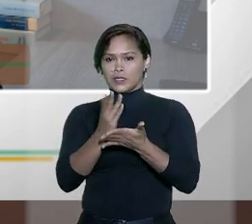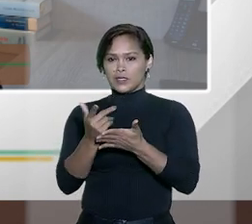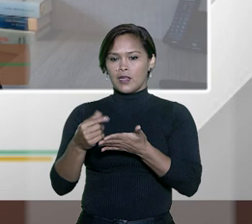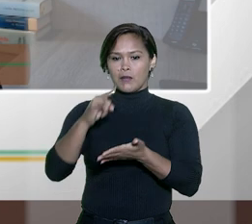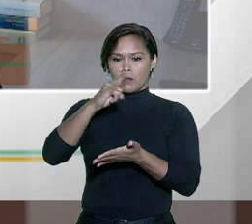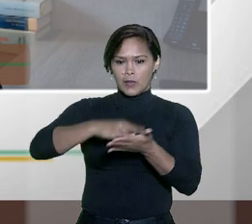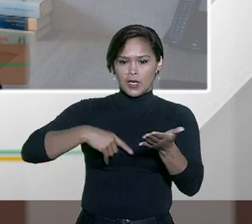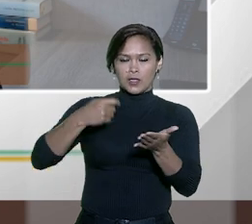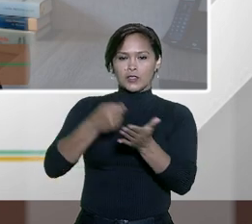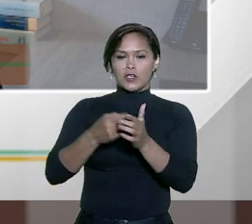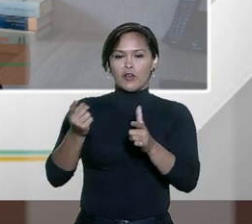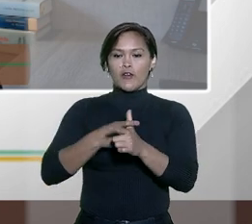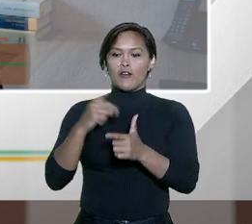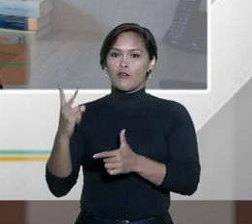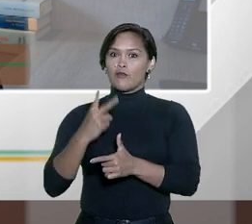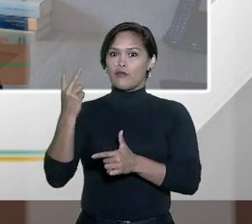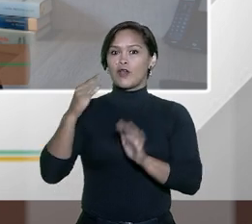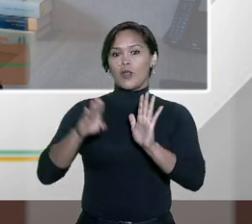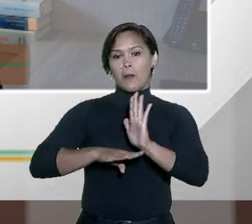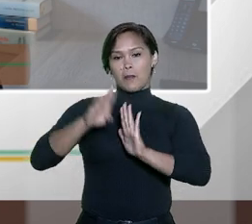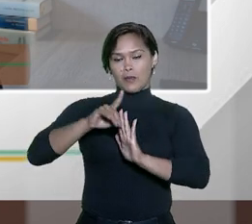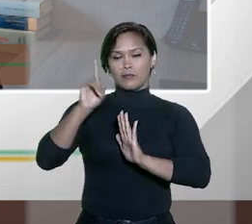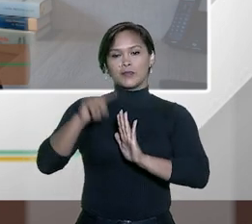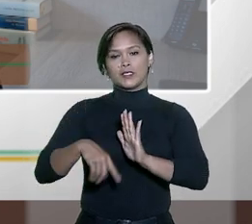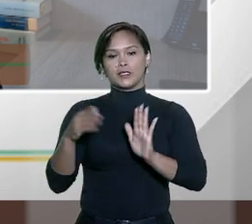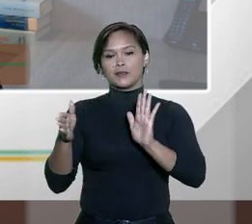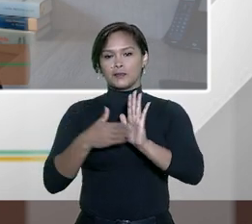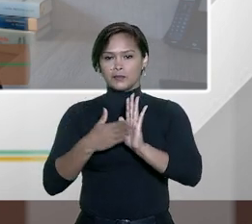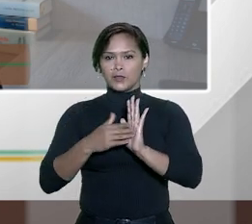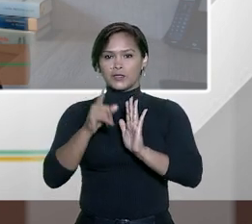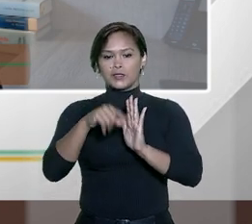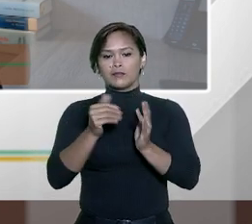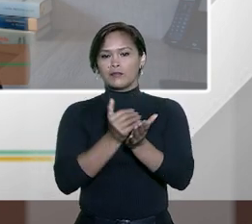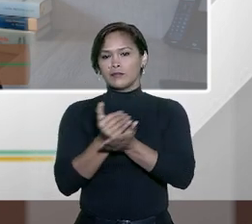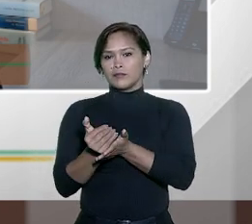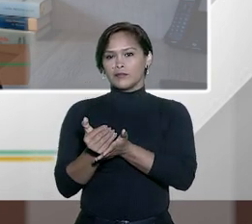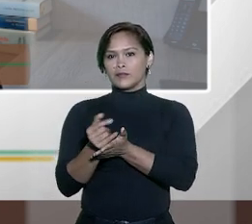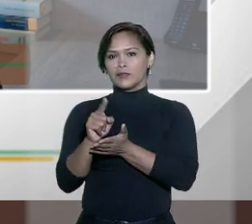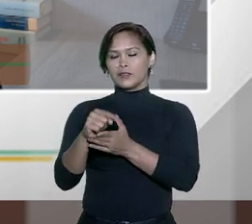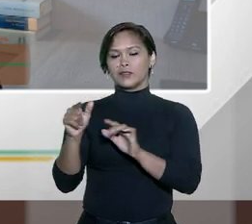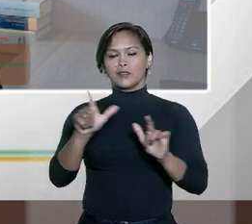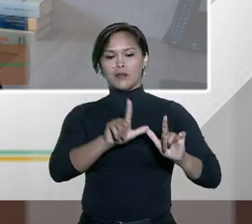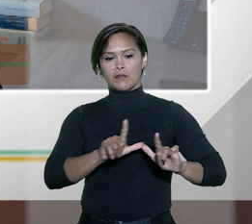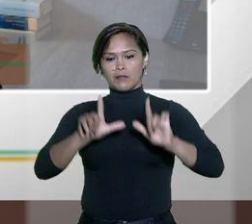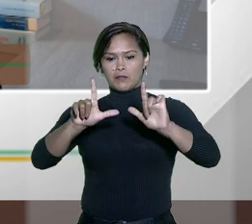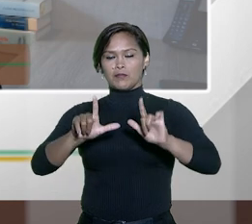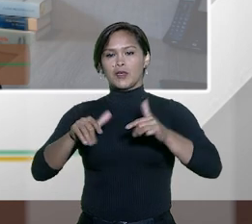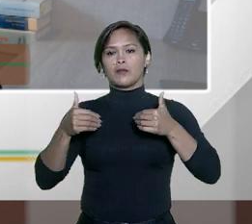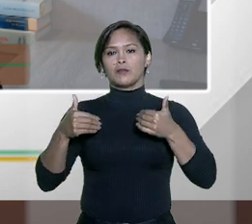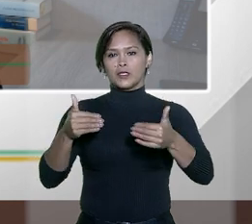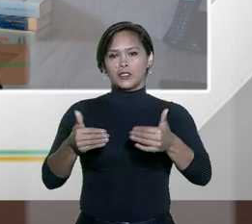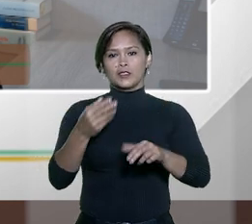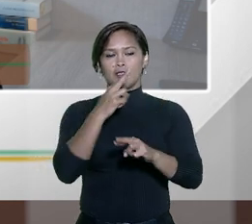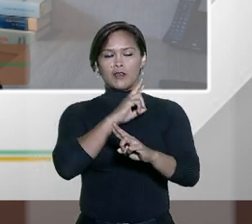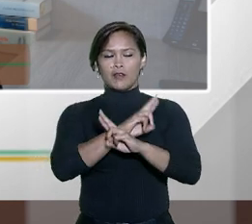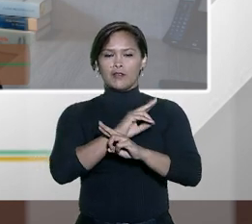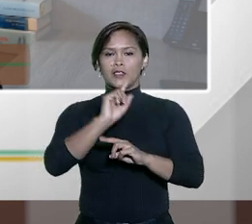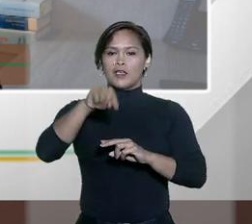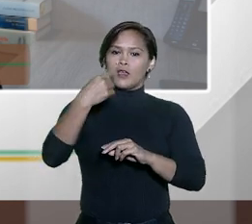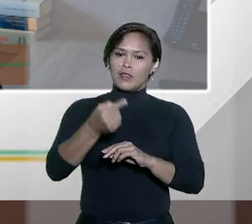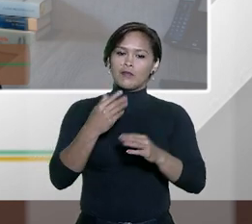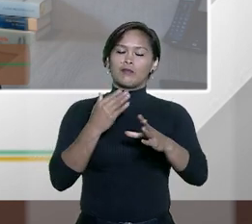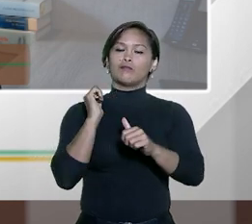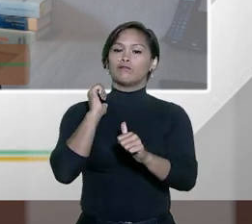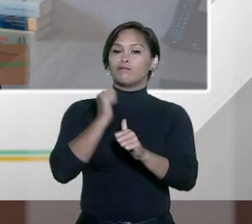de precatórios de maior valor. Essa proposta era a proposta inicial apresentada pelo Ministério da Fazenda, que depois